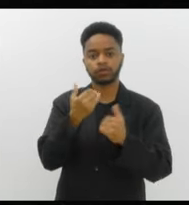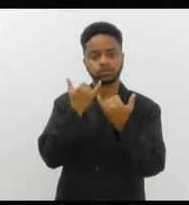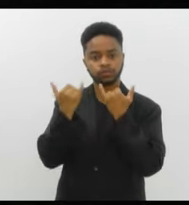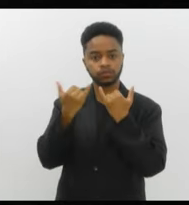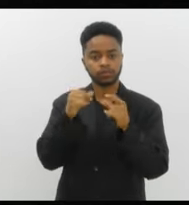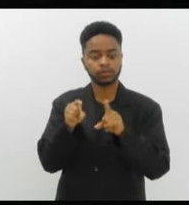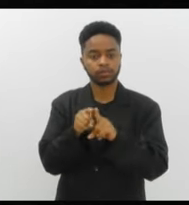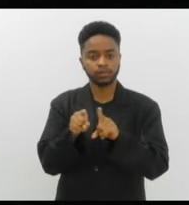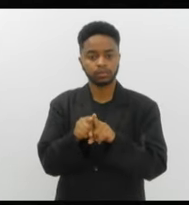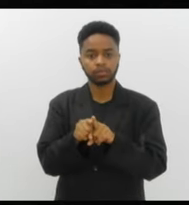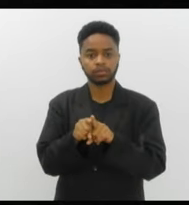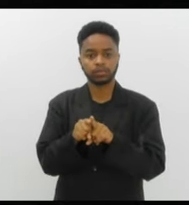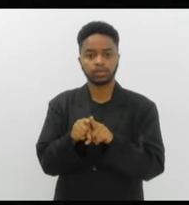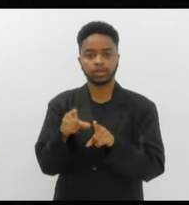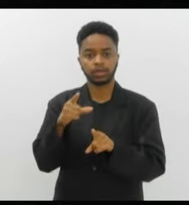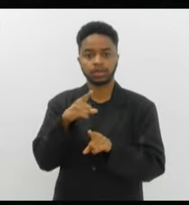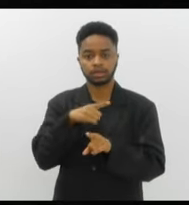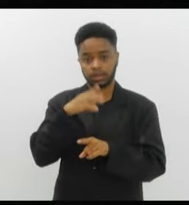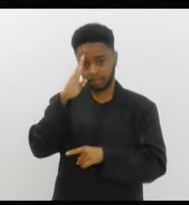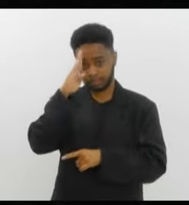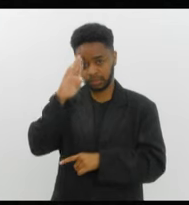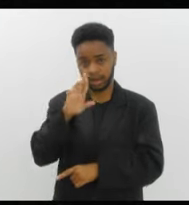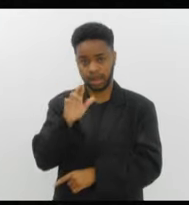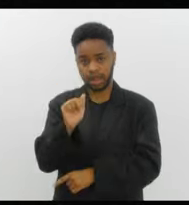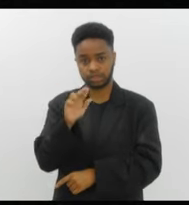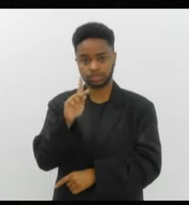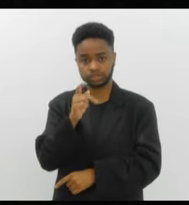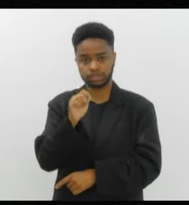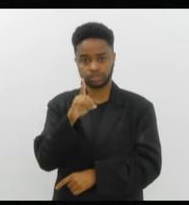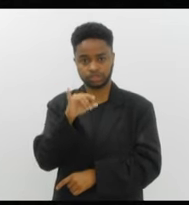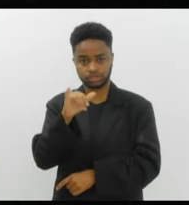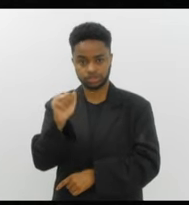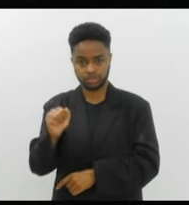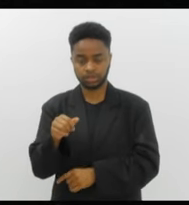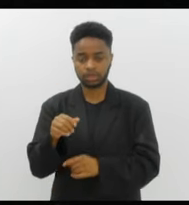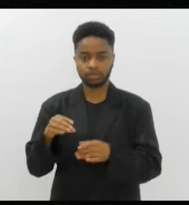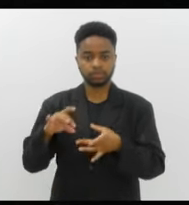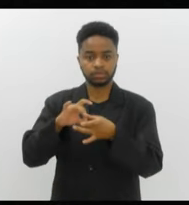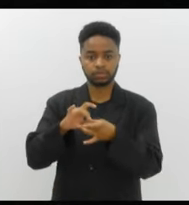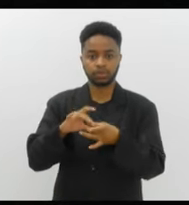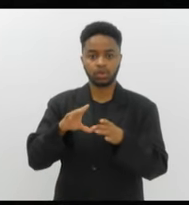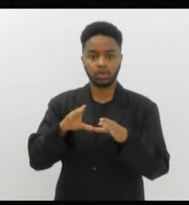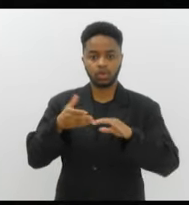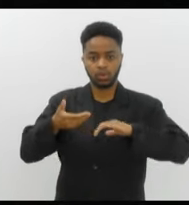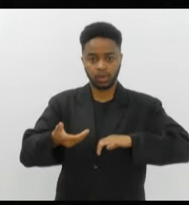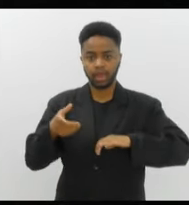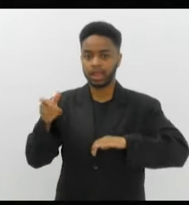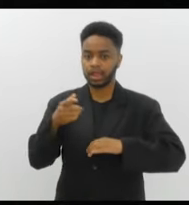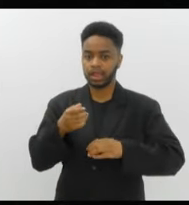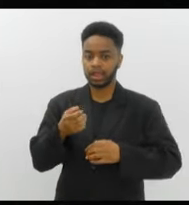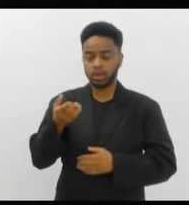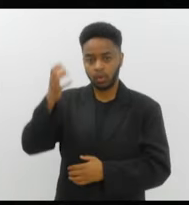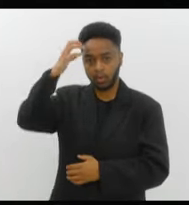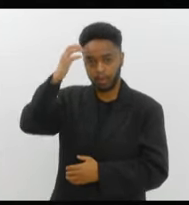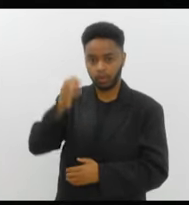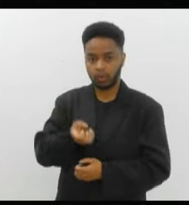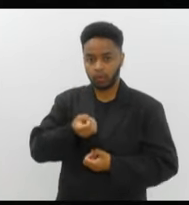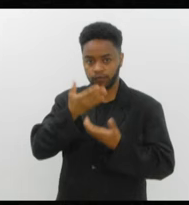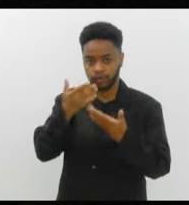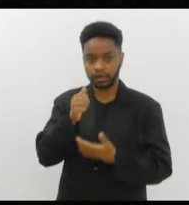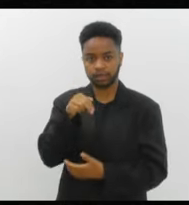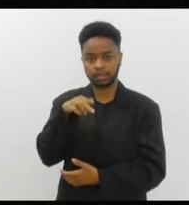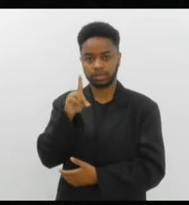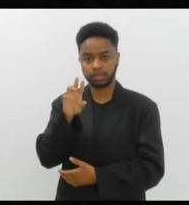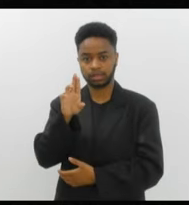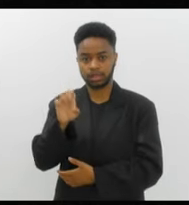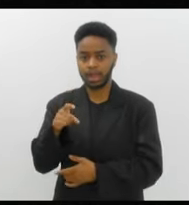o dono das maiores rachadinhas do Congresso Nacional. Réu confesso, André Janones, porque nem de